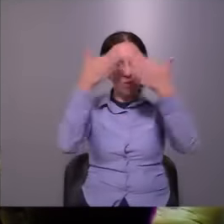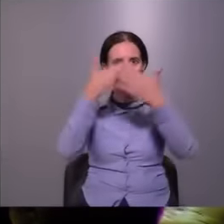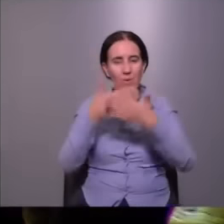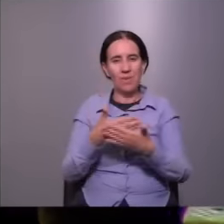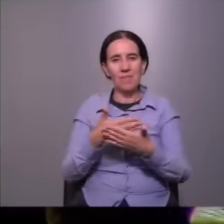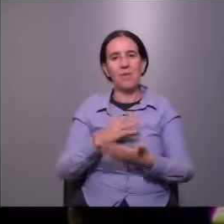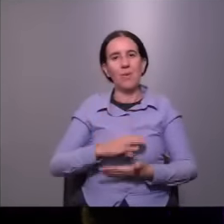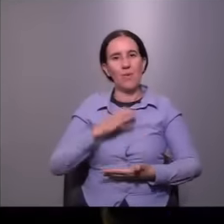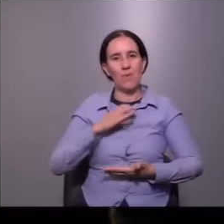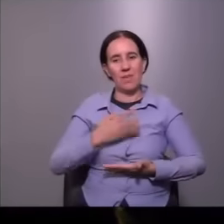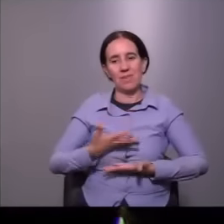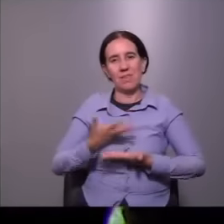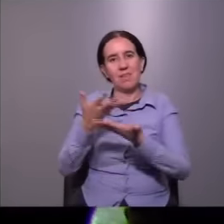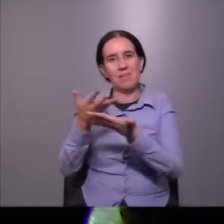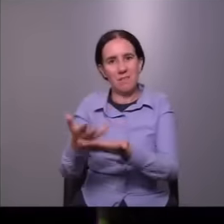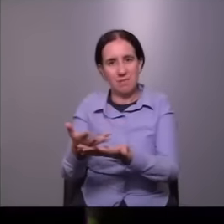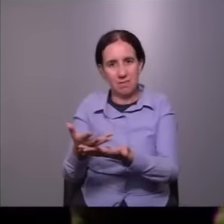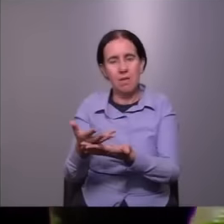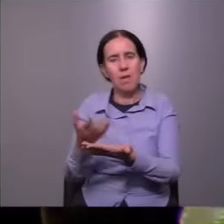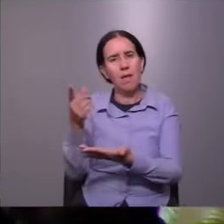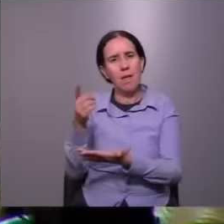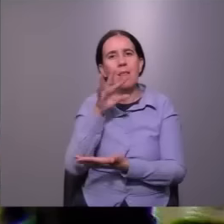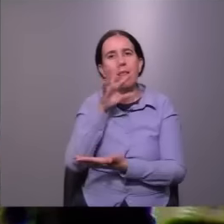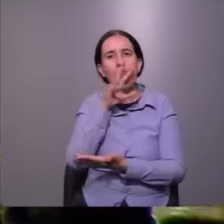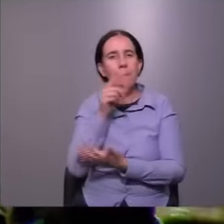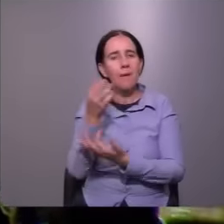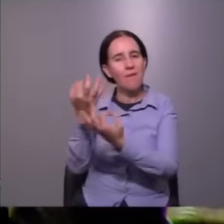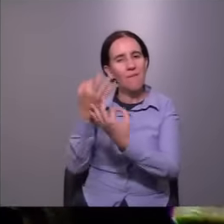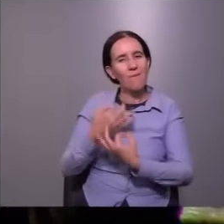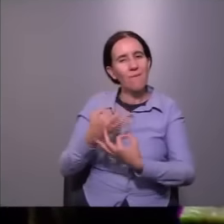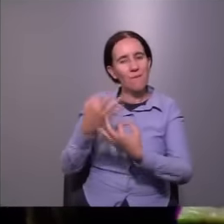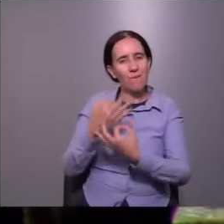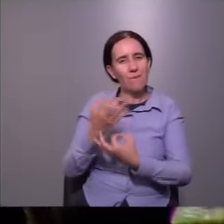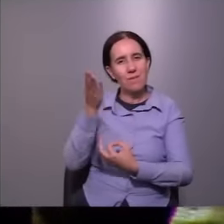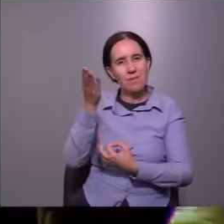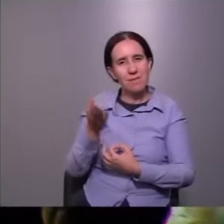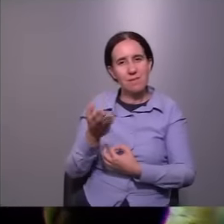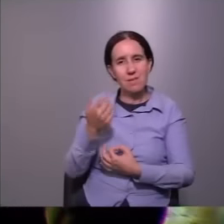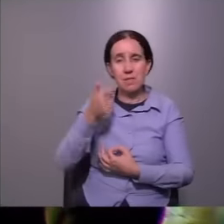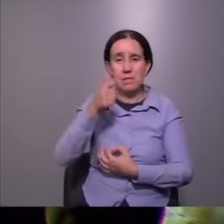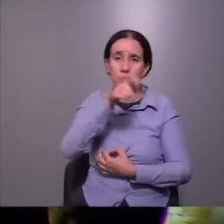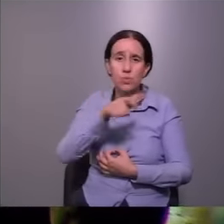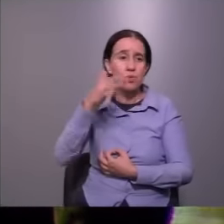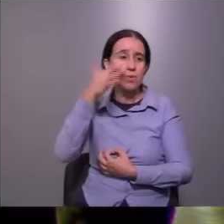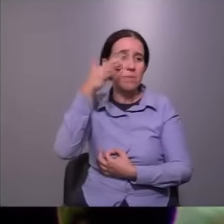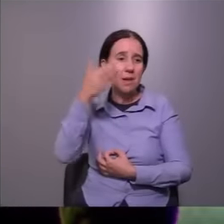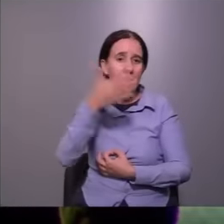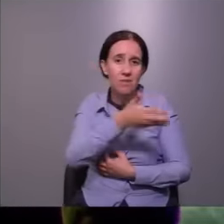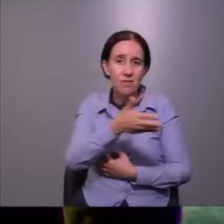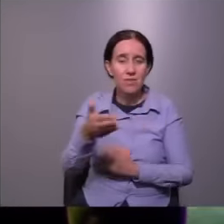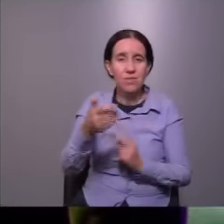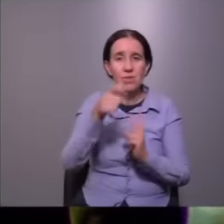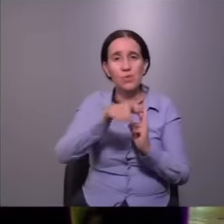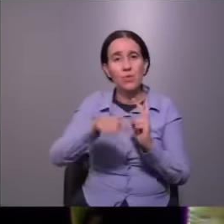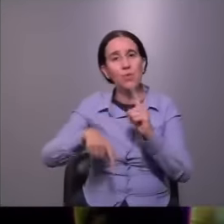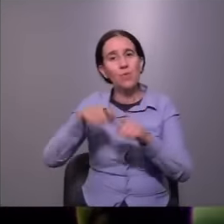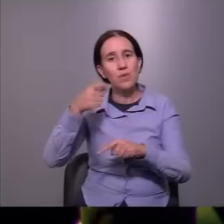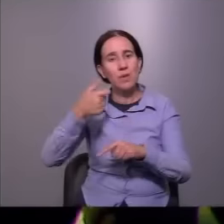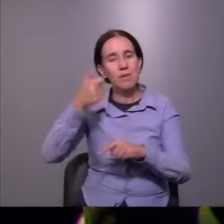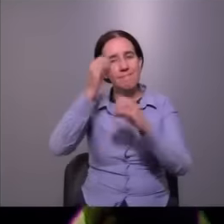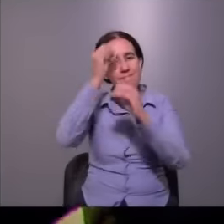preocupações, tristezas e alegrias. E esta noite confiemos-lhe e confiemos aos seus